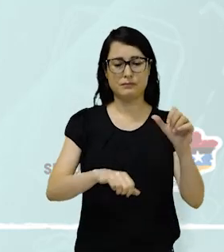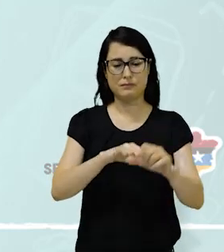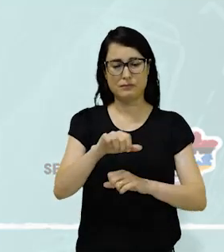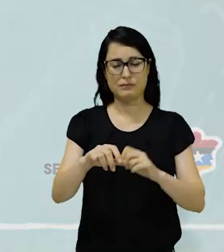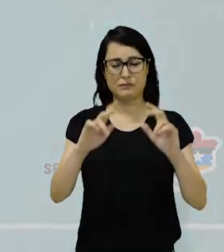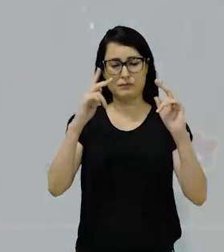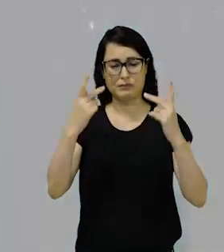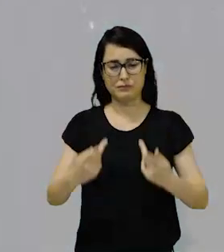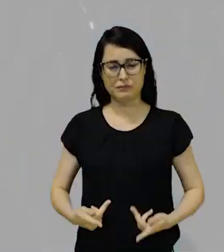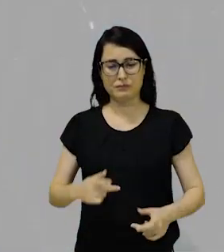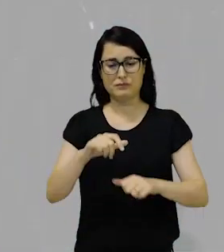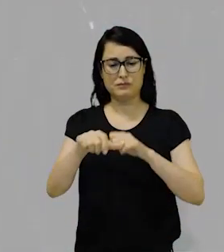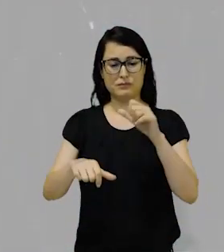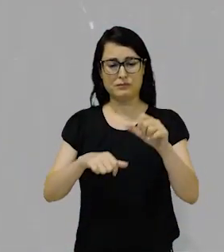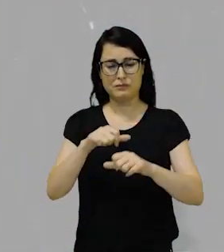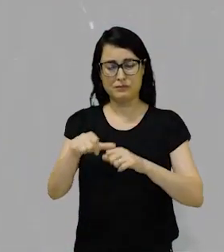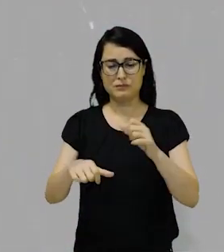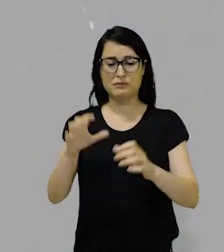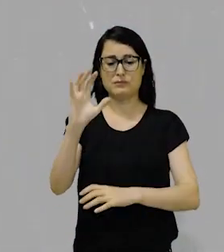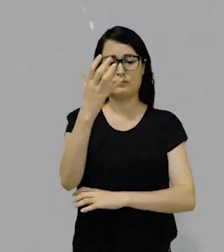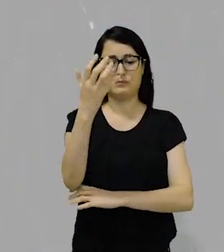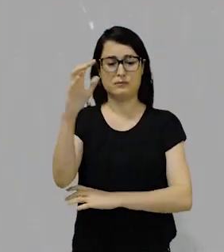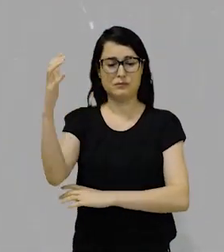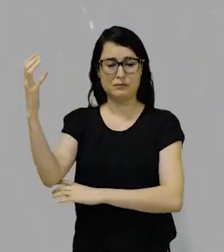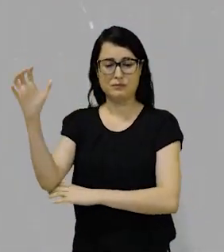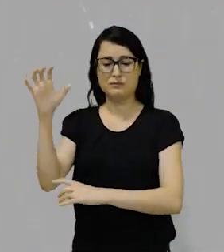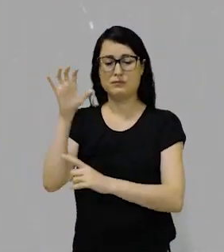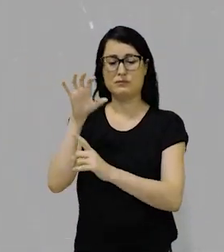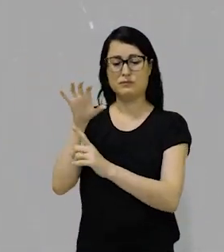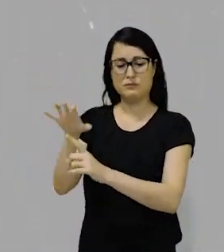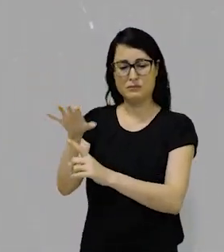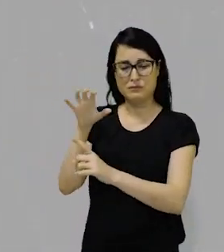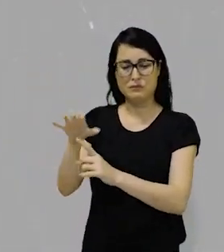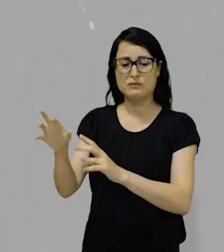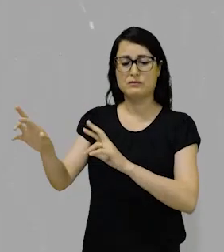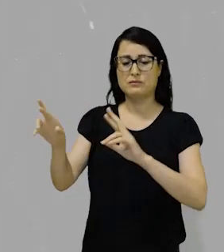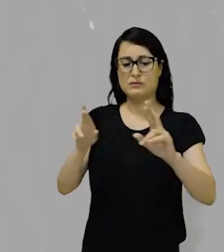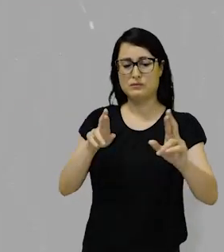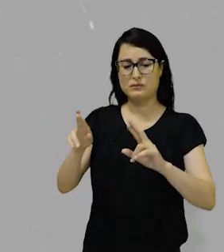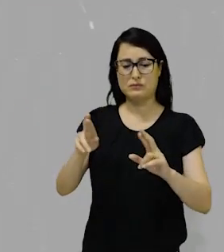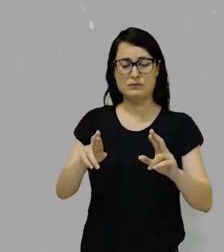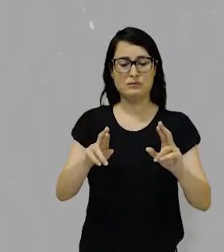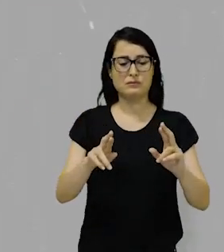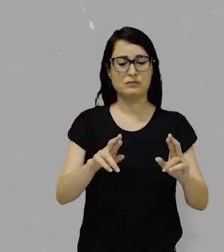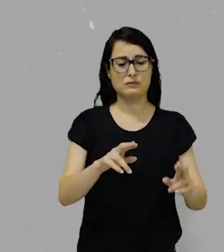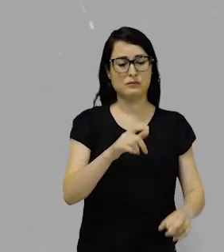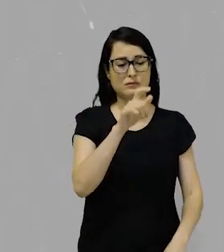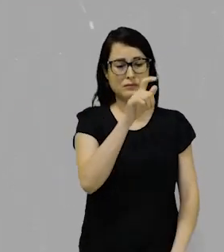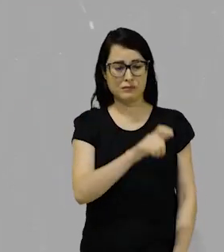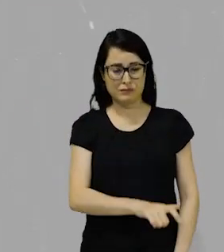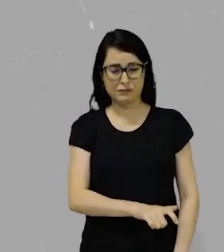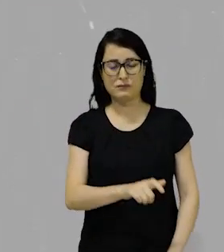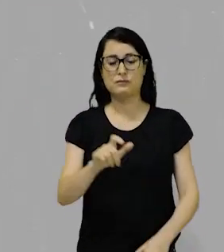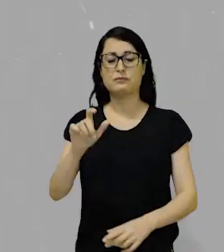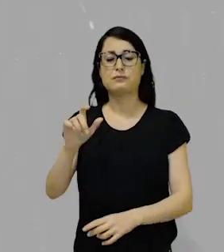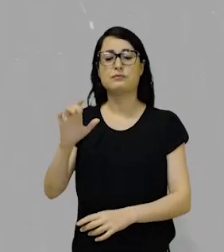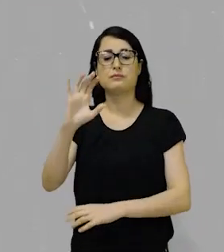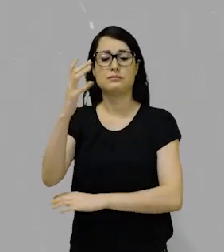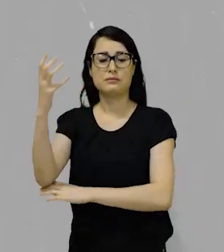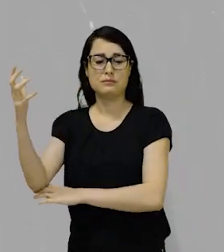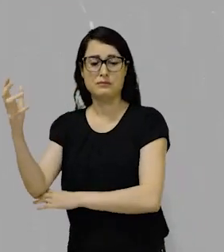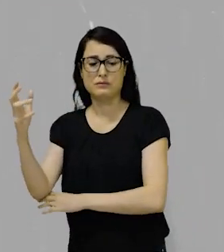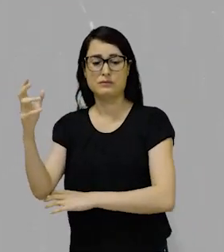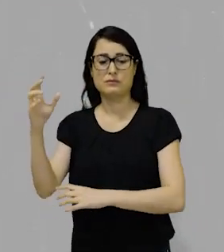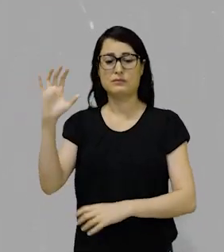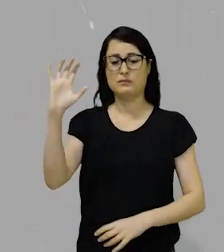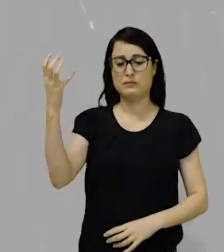transformação que o ser humano imprimiu à natureza fez surgir uma nova relação homem-natureza, uma relação de